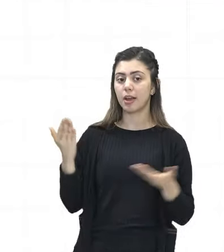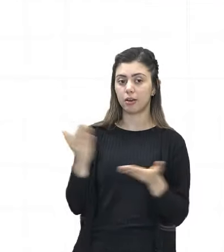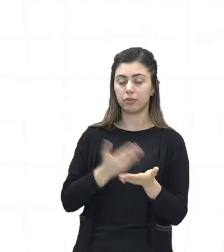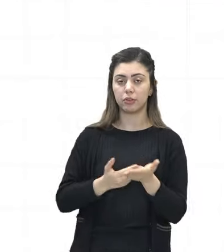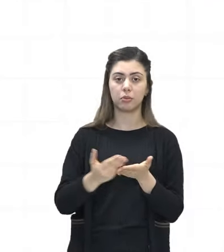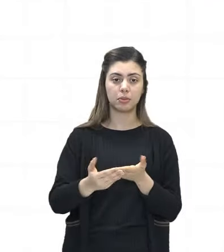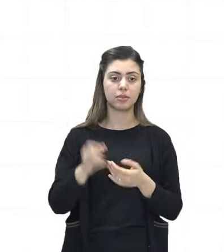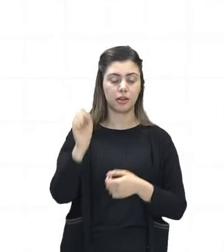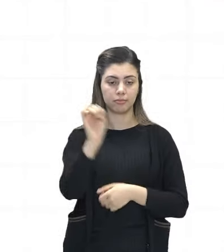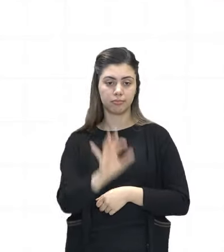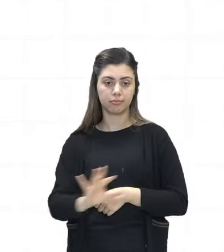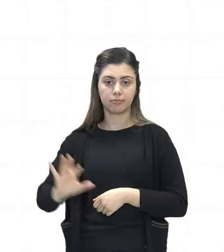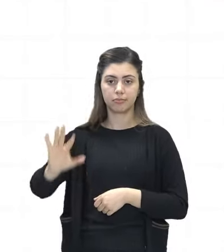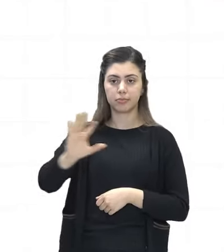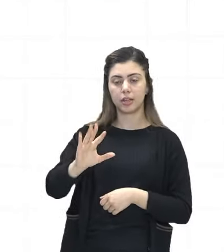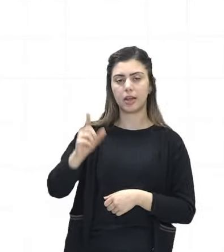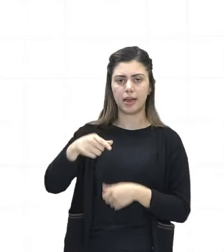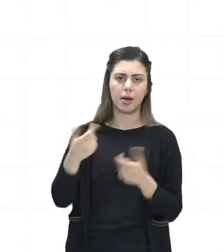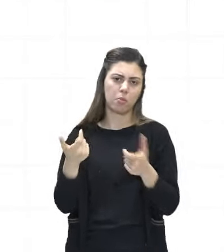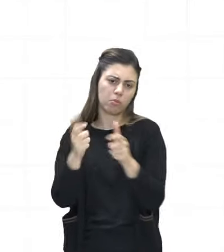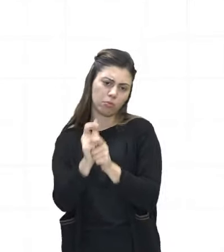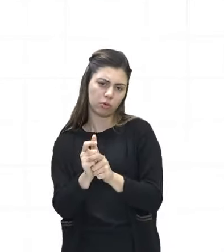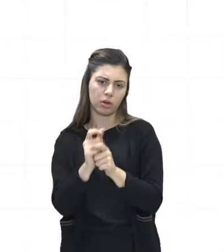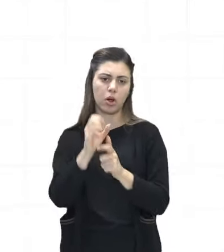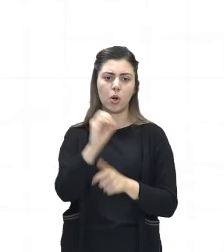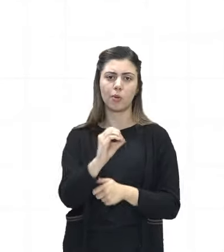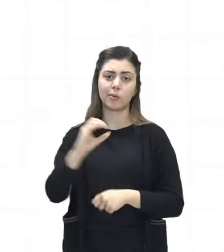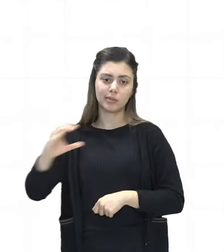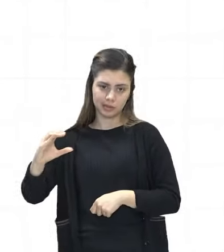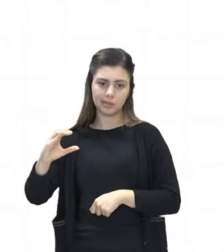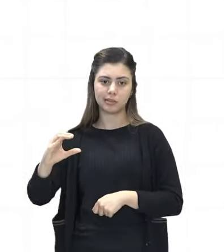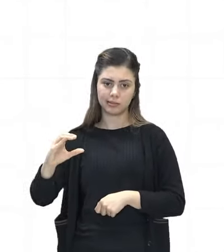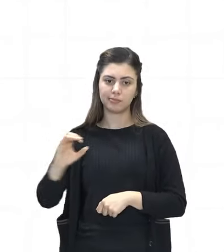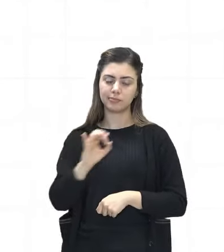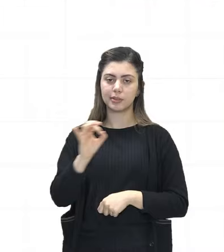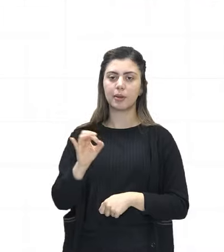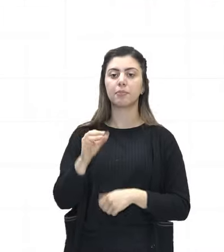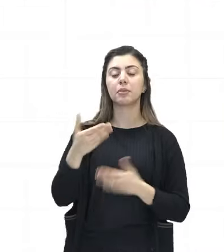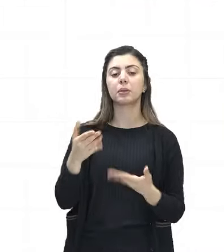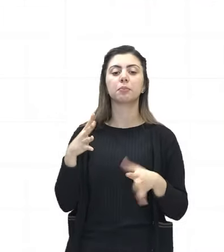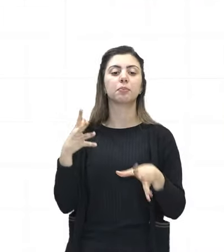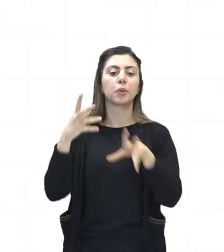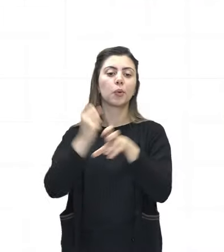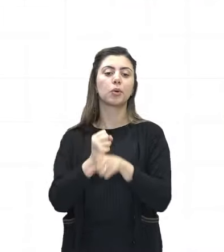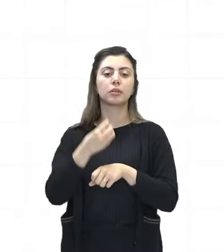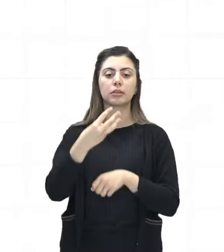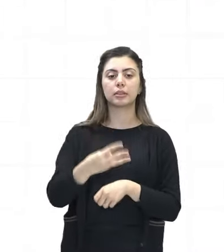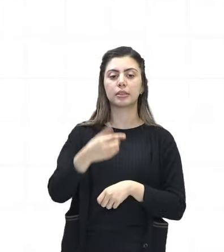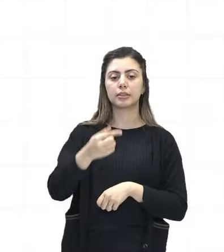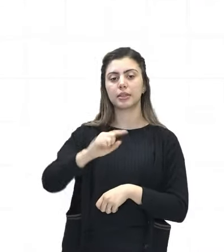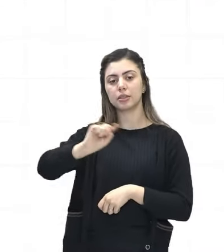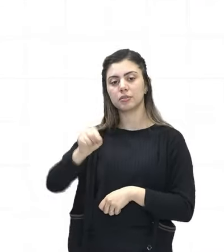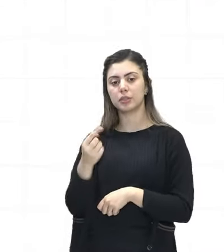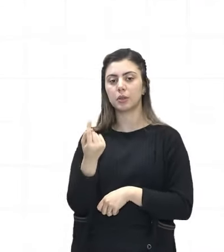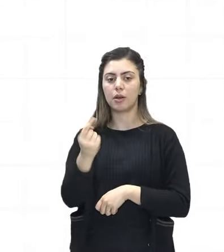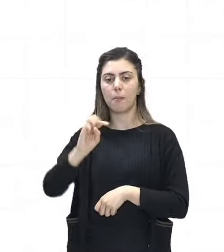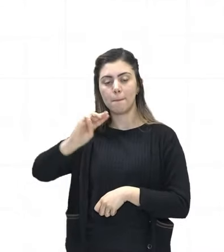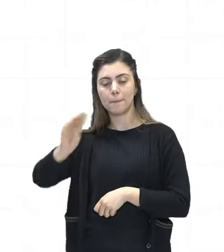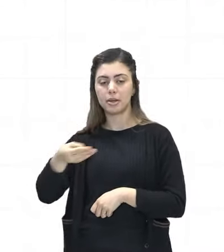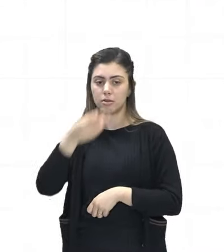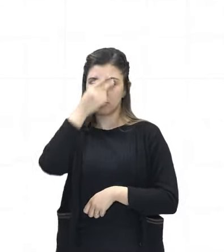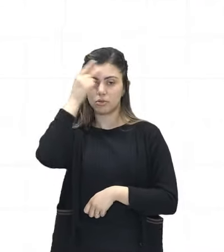eh menos populoso que a gente tem que é a Oceania tem por lá um pouco mais de 37 milhões de